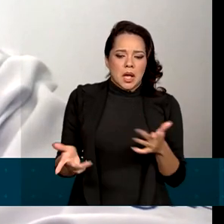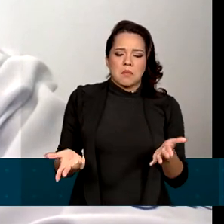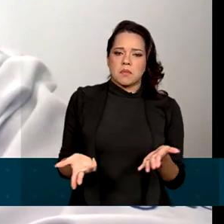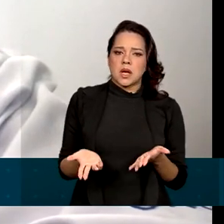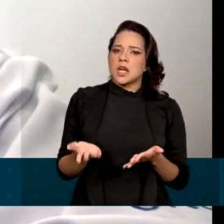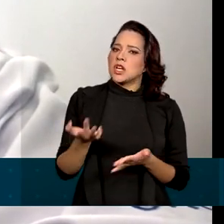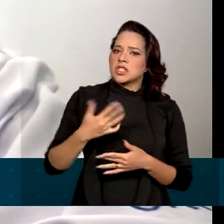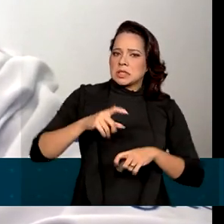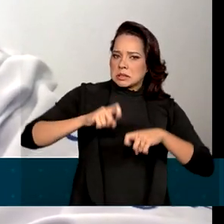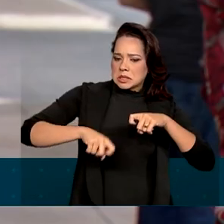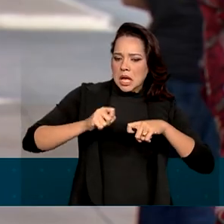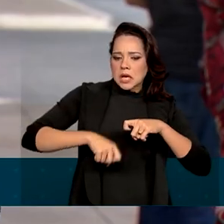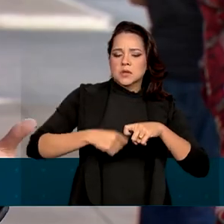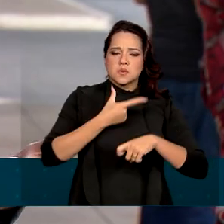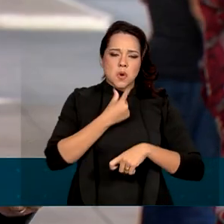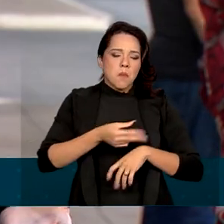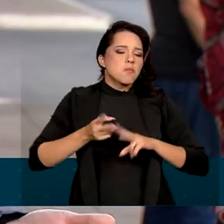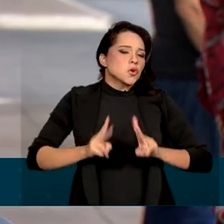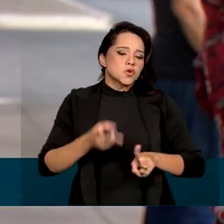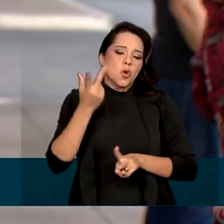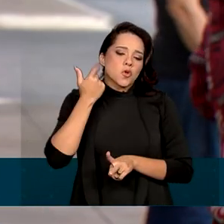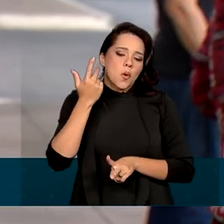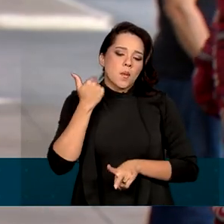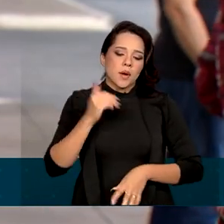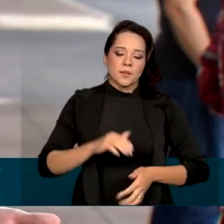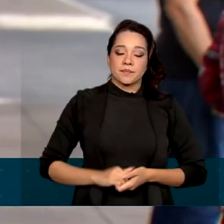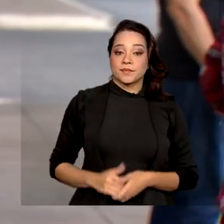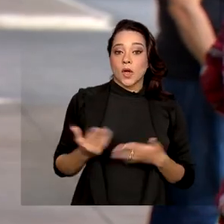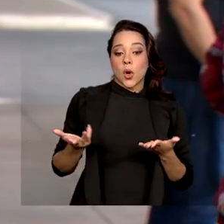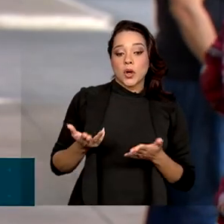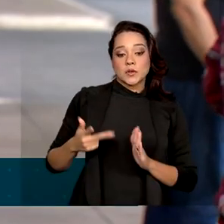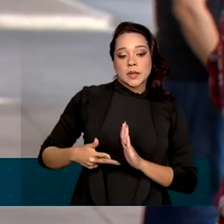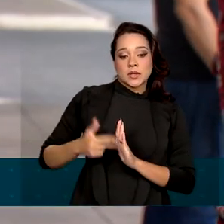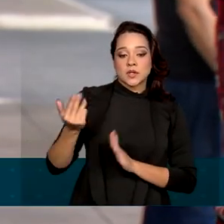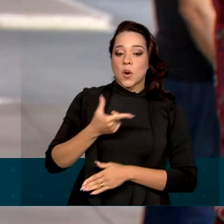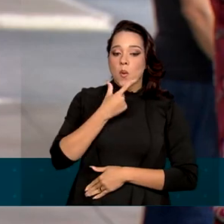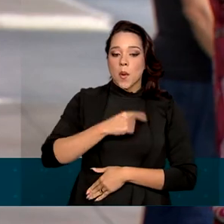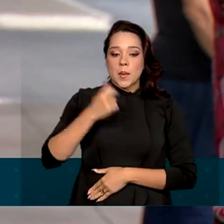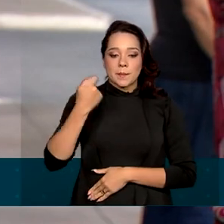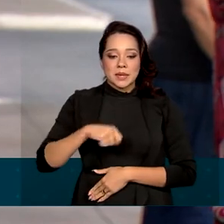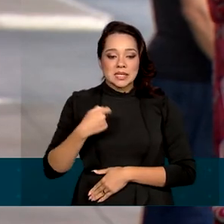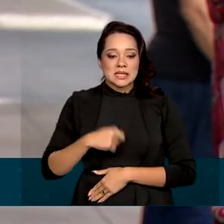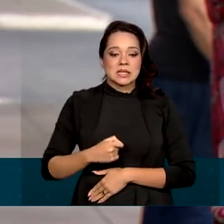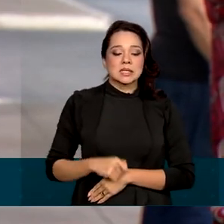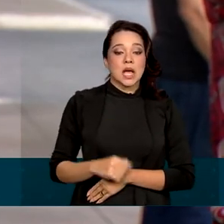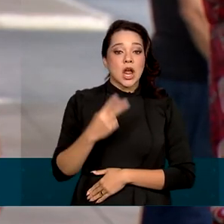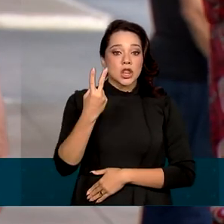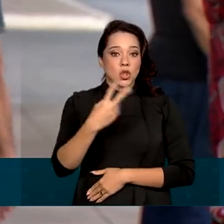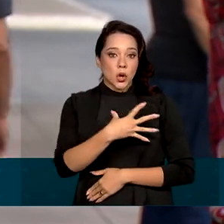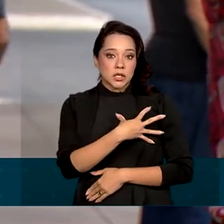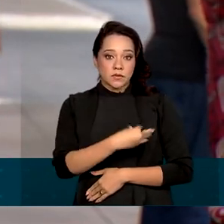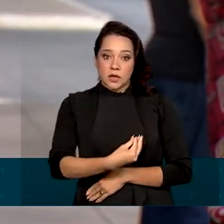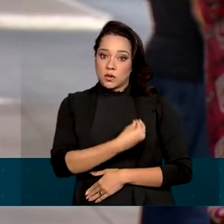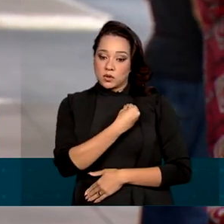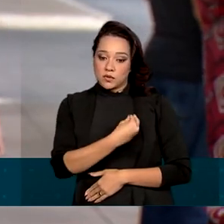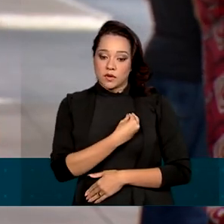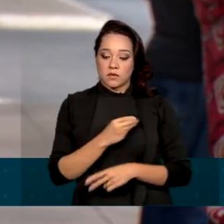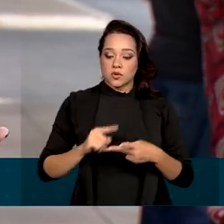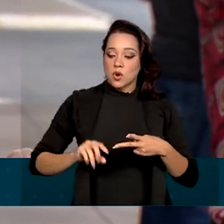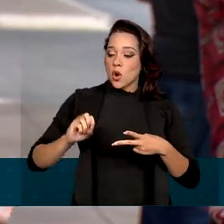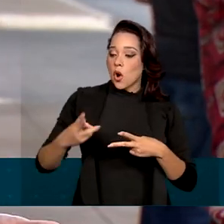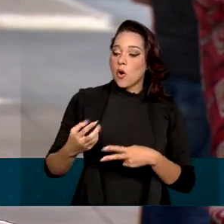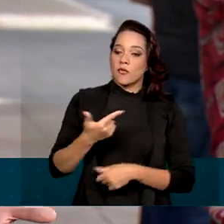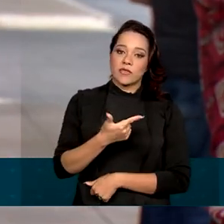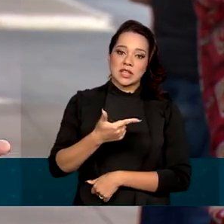sexual do homem hoje para fazer a cirurgia o homem precisa ter pelo menos dois filhos ou no mínimo